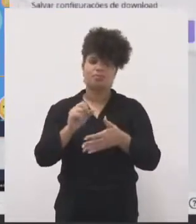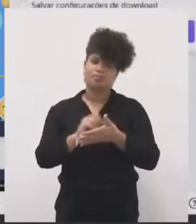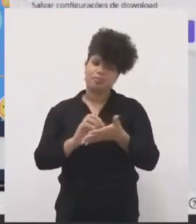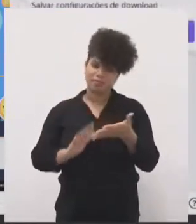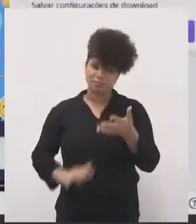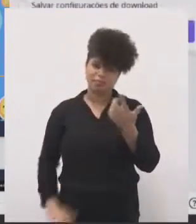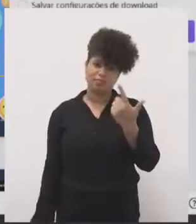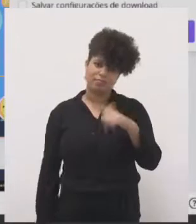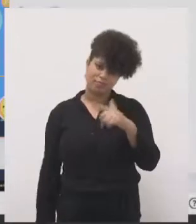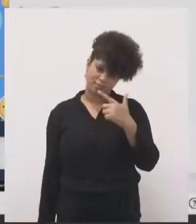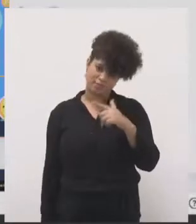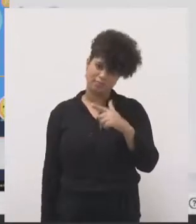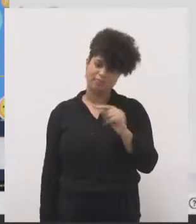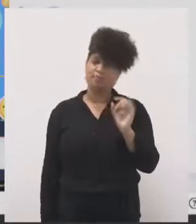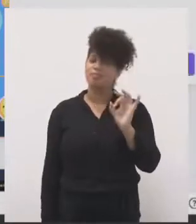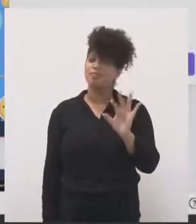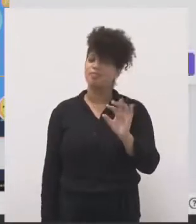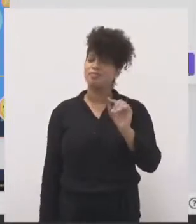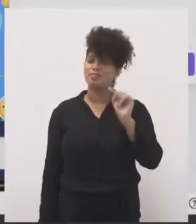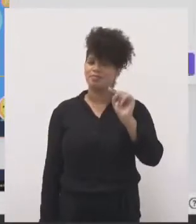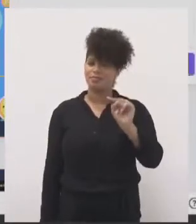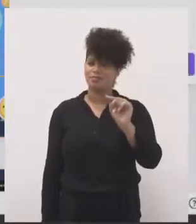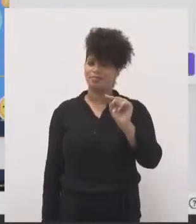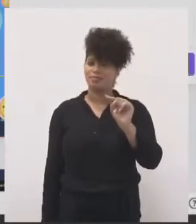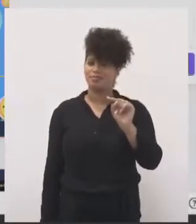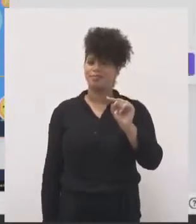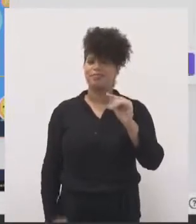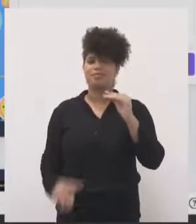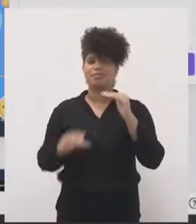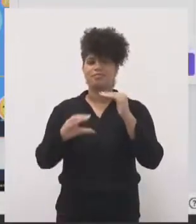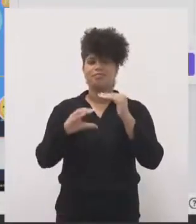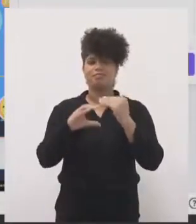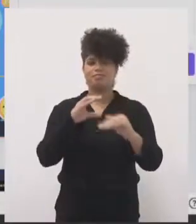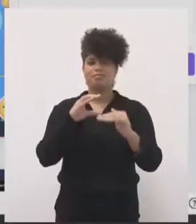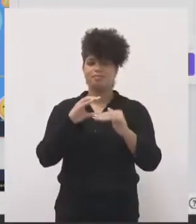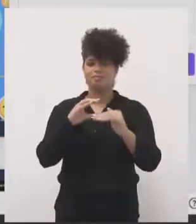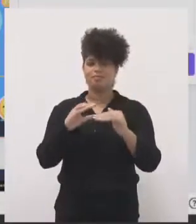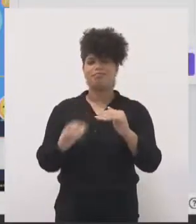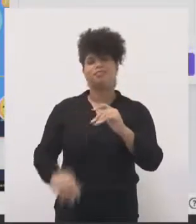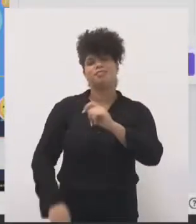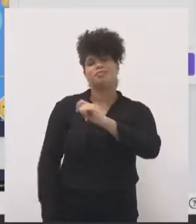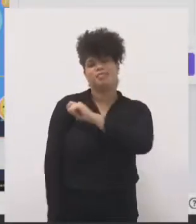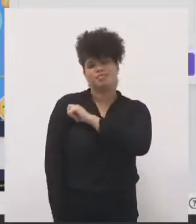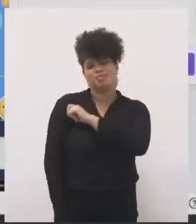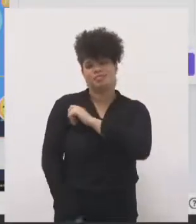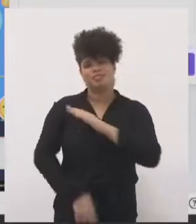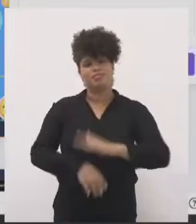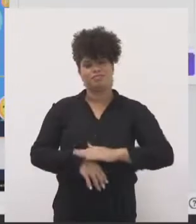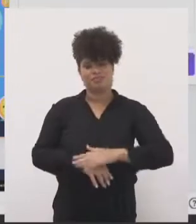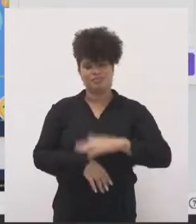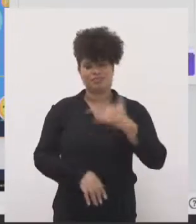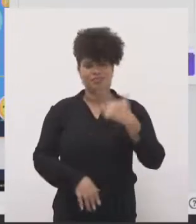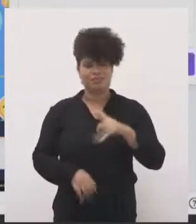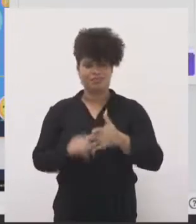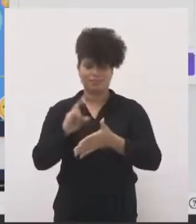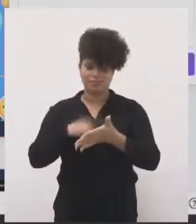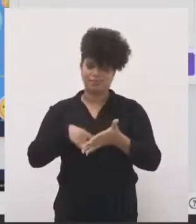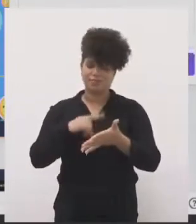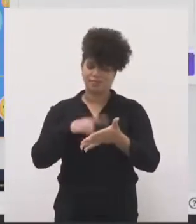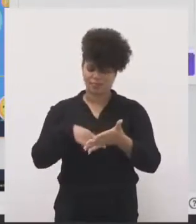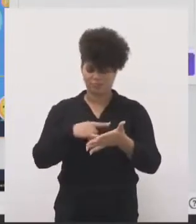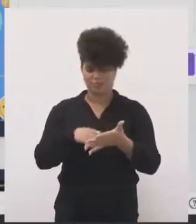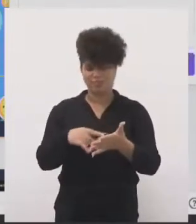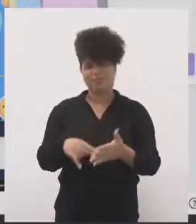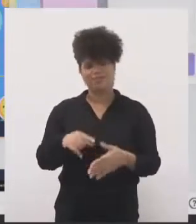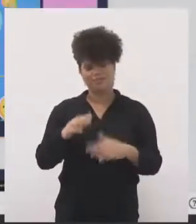e simplesmente clicar aqui e enviar para o aluno poder fazer isso aqui no segundo momento, no caso, no final